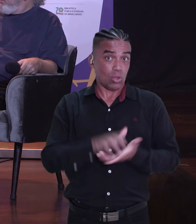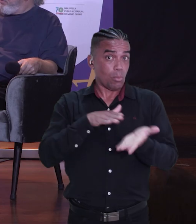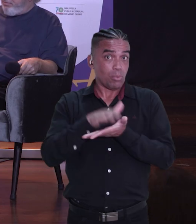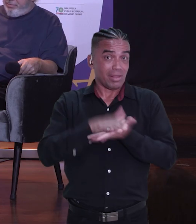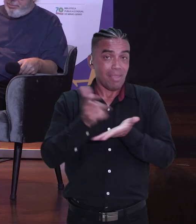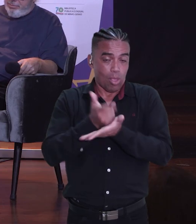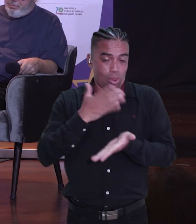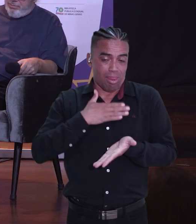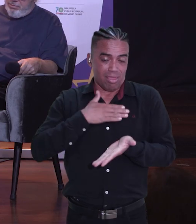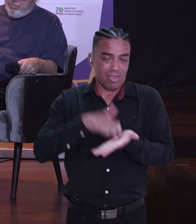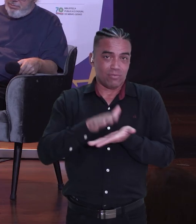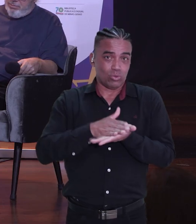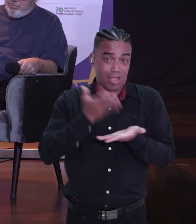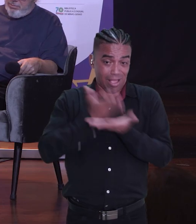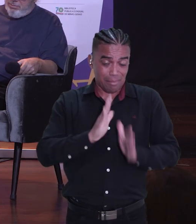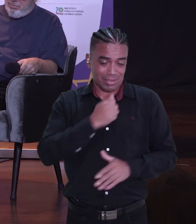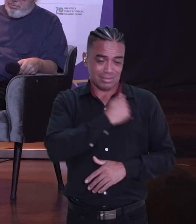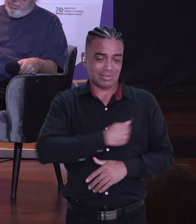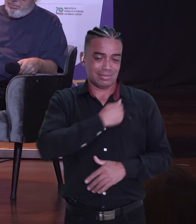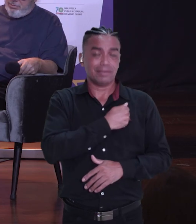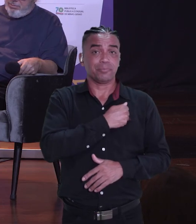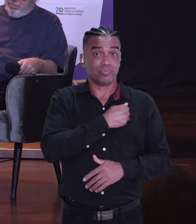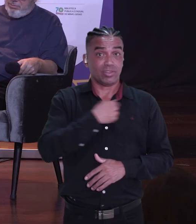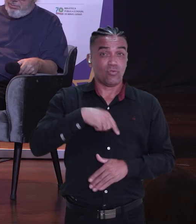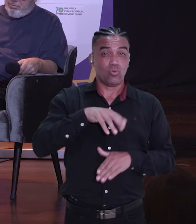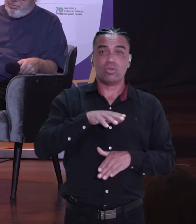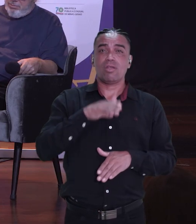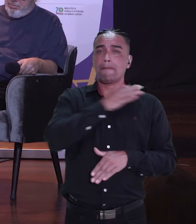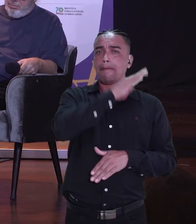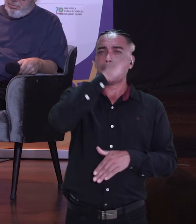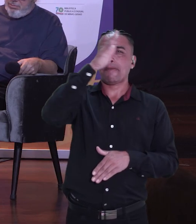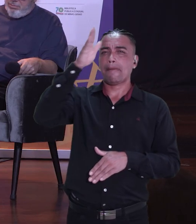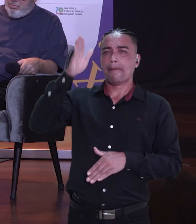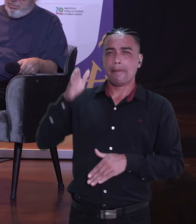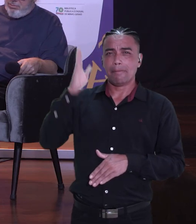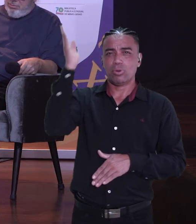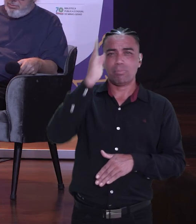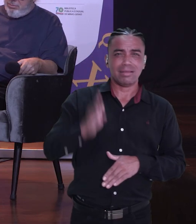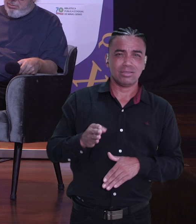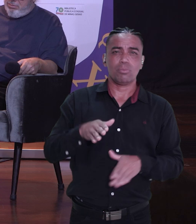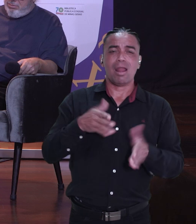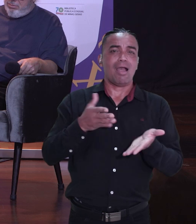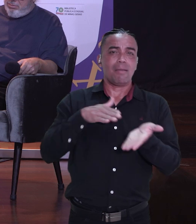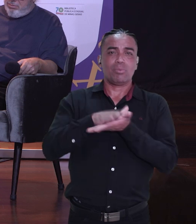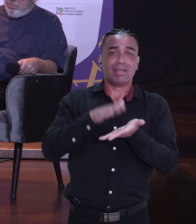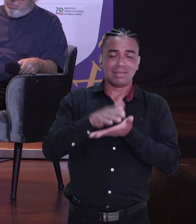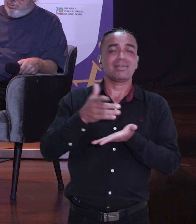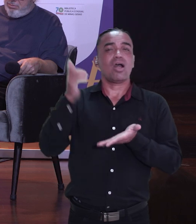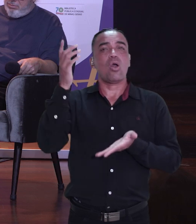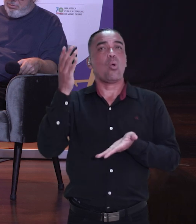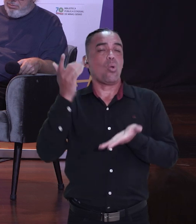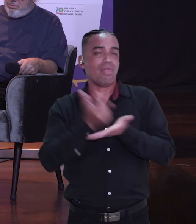quando eu publiquei o Chega de Saudade, eu saí numa excursão pelo Brasil do lançamento do livro, né? Programaram para mim. Eu vim a